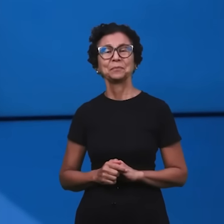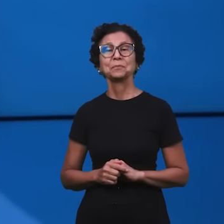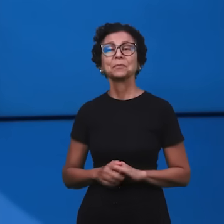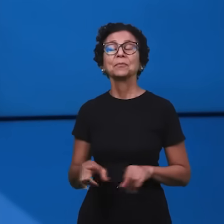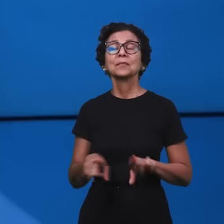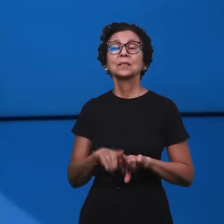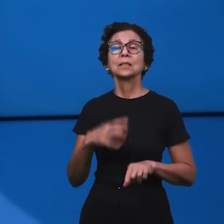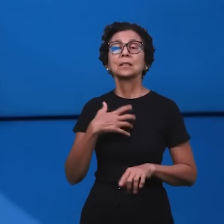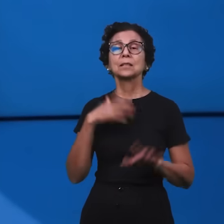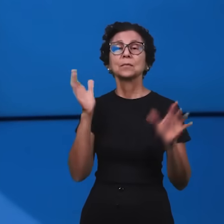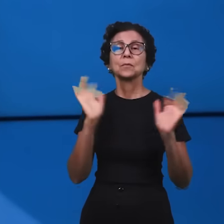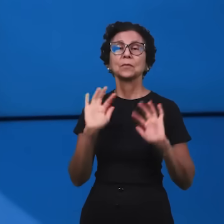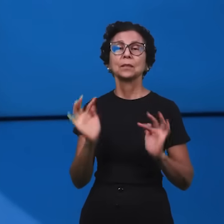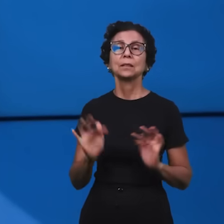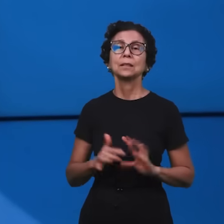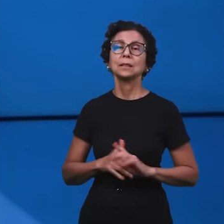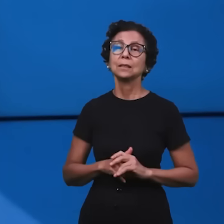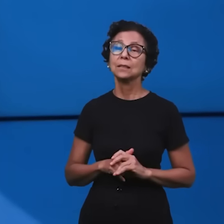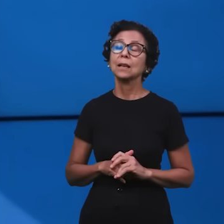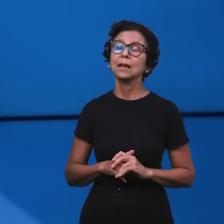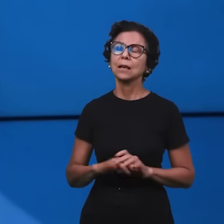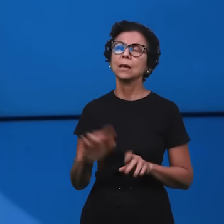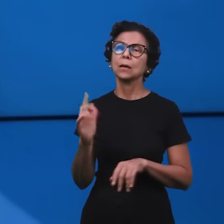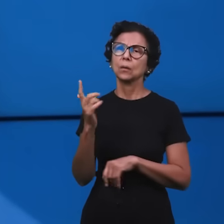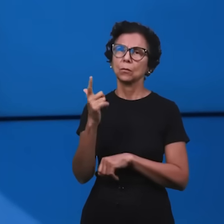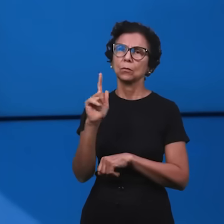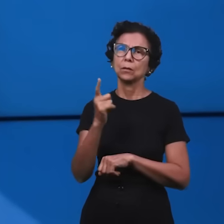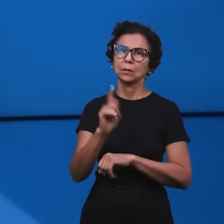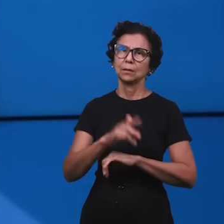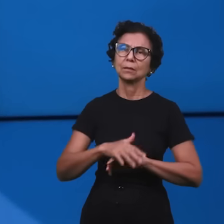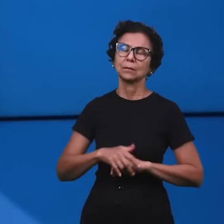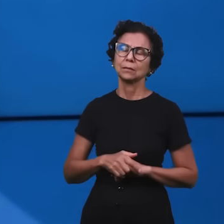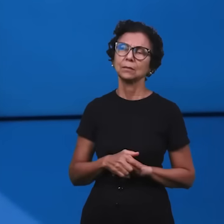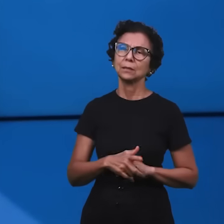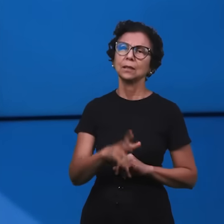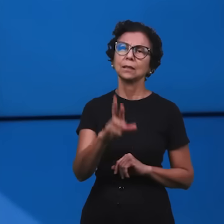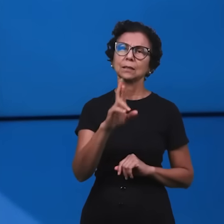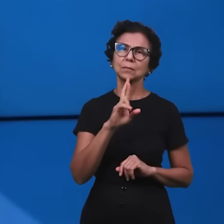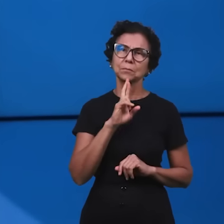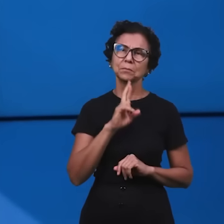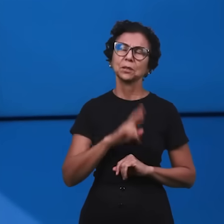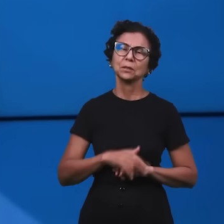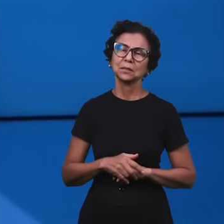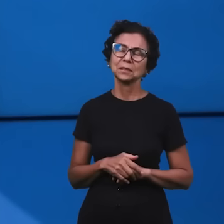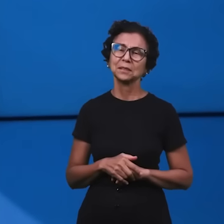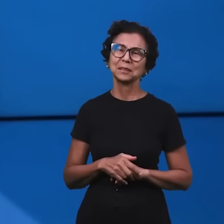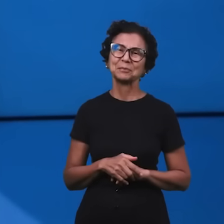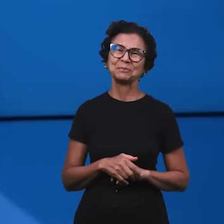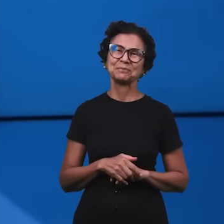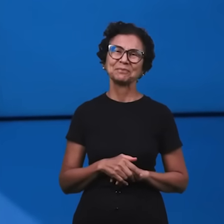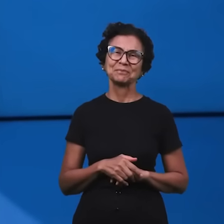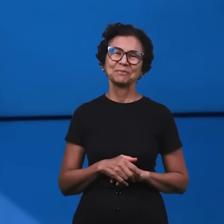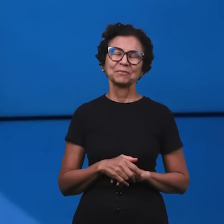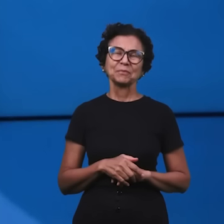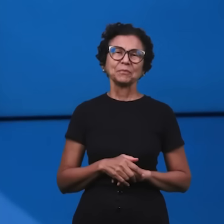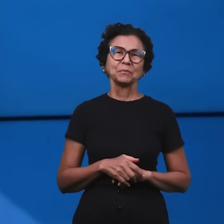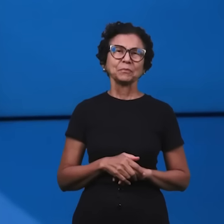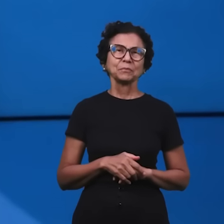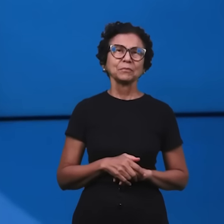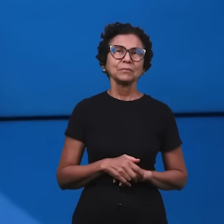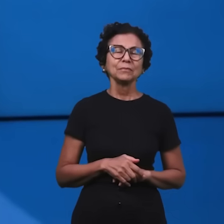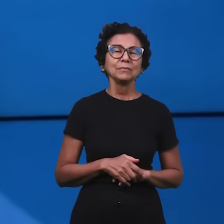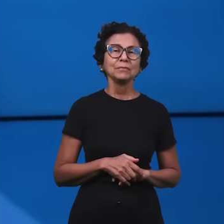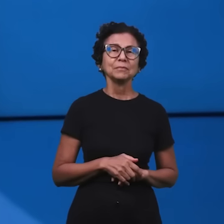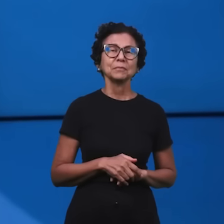Ficamos felizes também com a resposta que foi dada lá de Goiânia, da classe de crianças, intermediário e adolescente de Goiânia, lendo ali